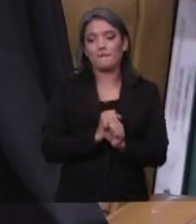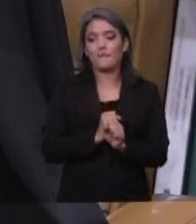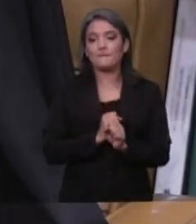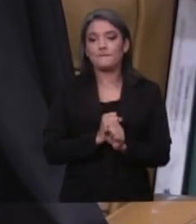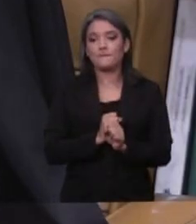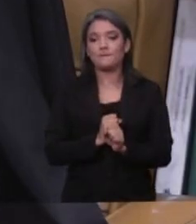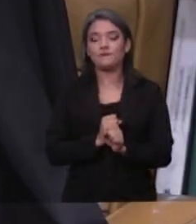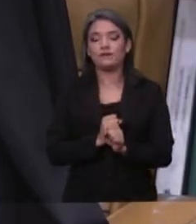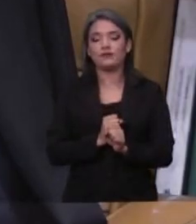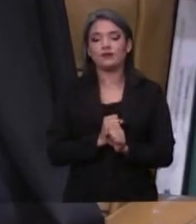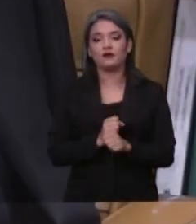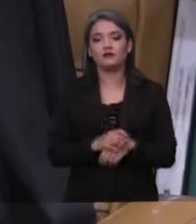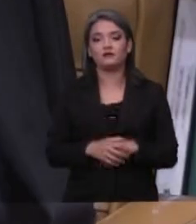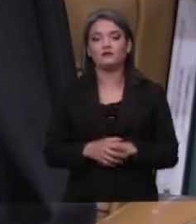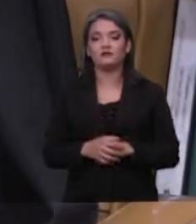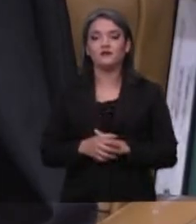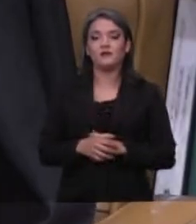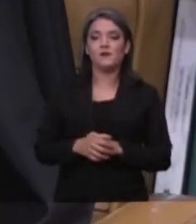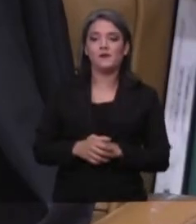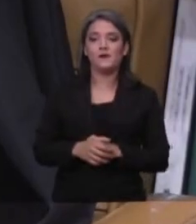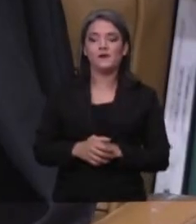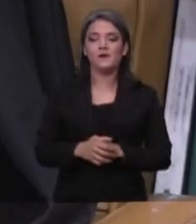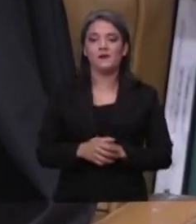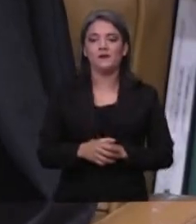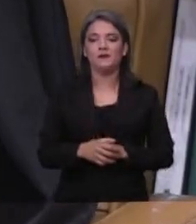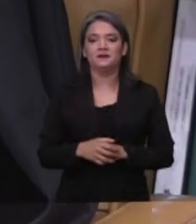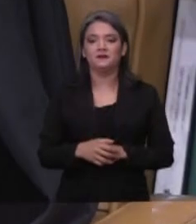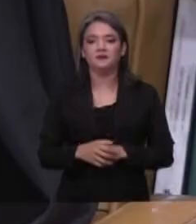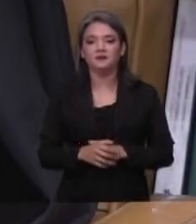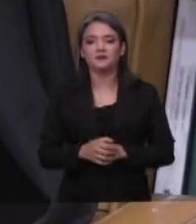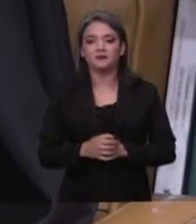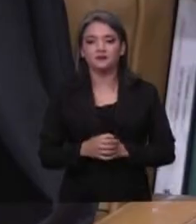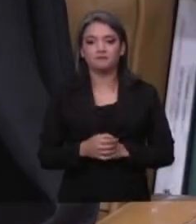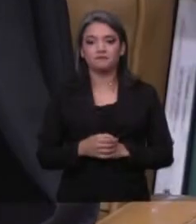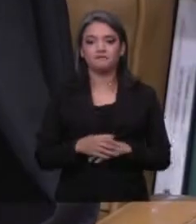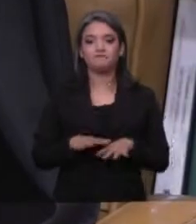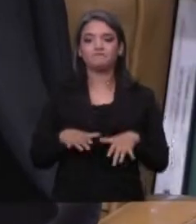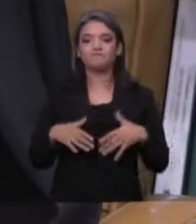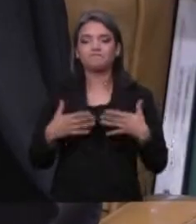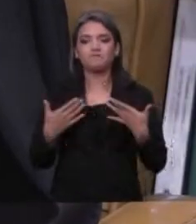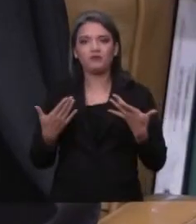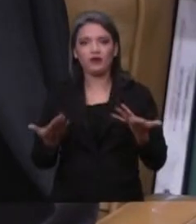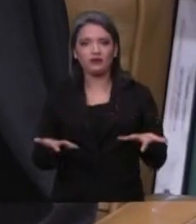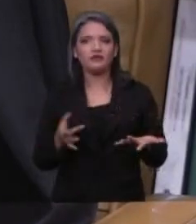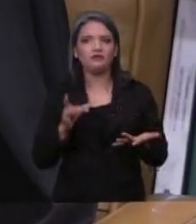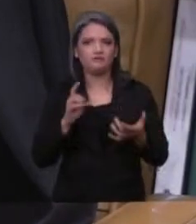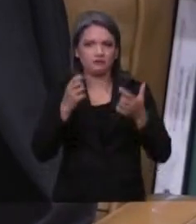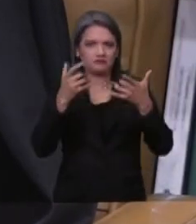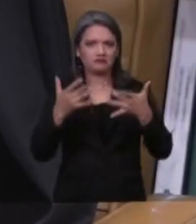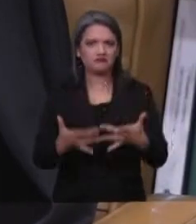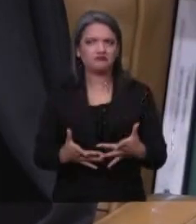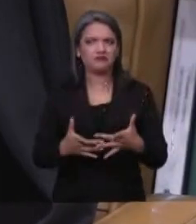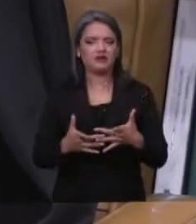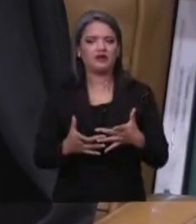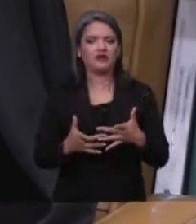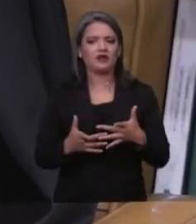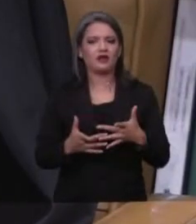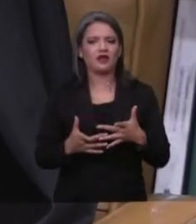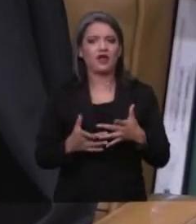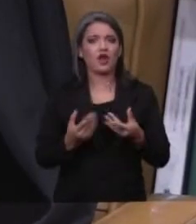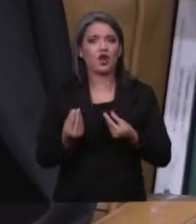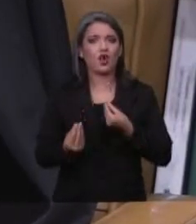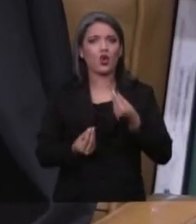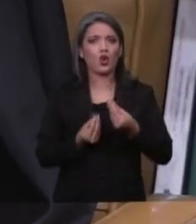não minimizar o que representa uma pregação de golpe de Estado e